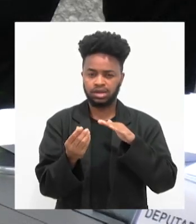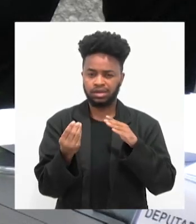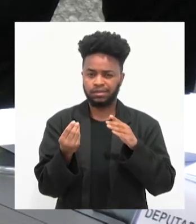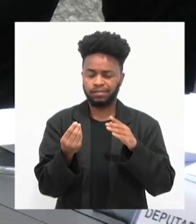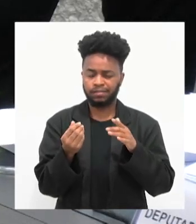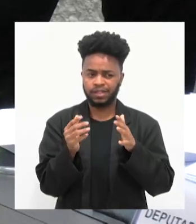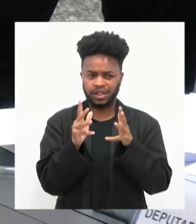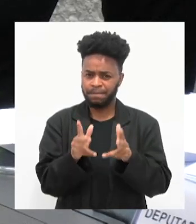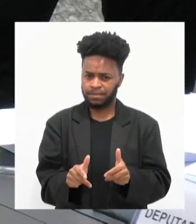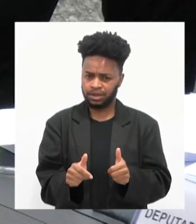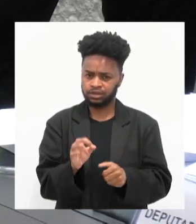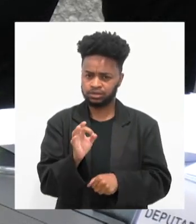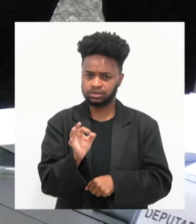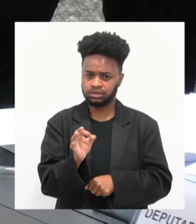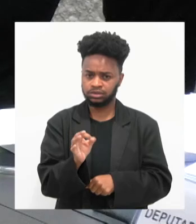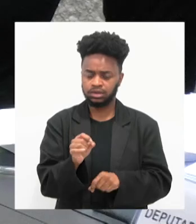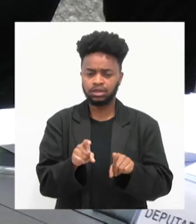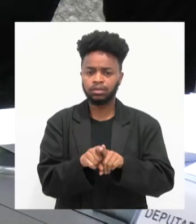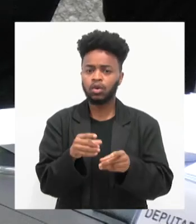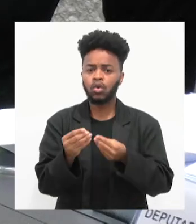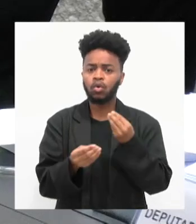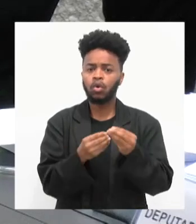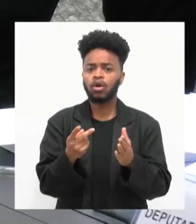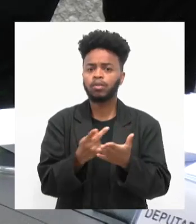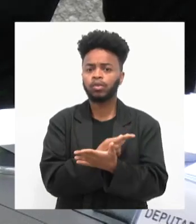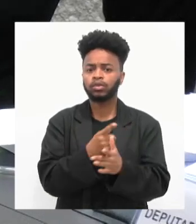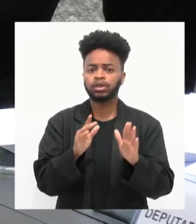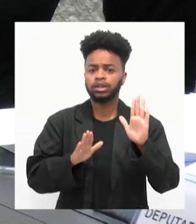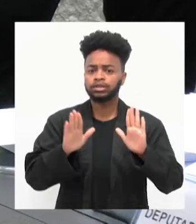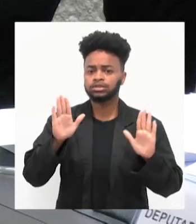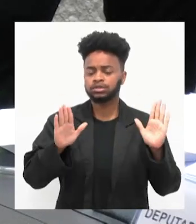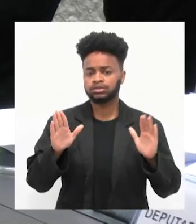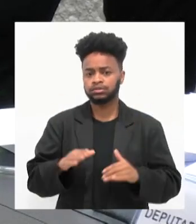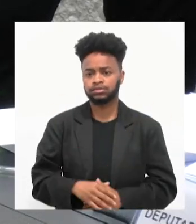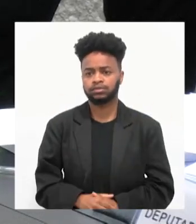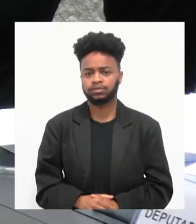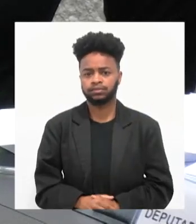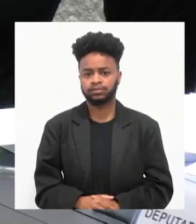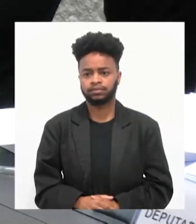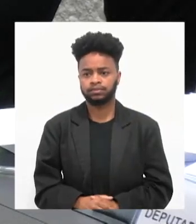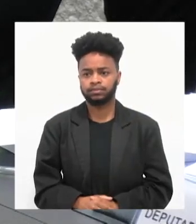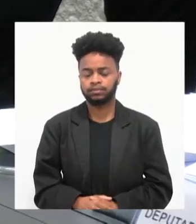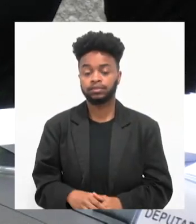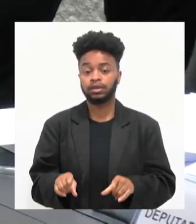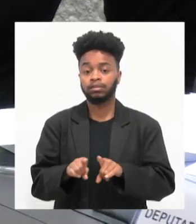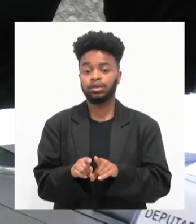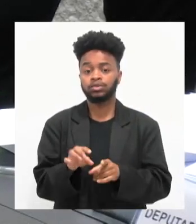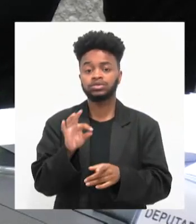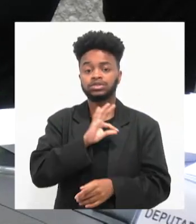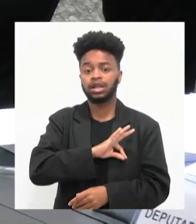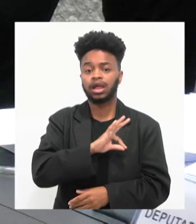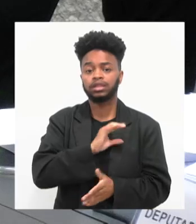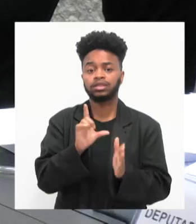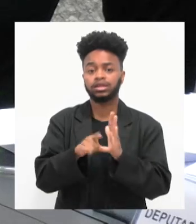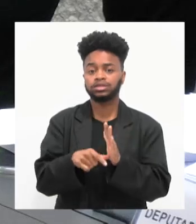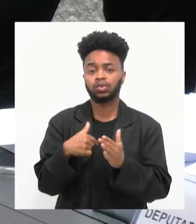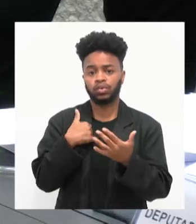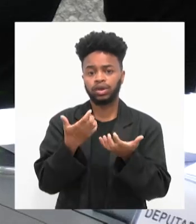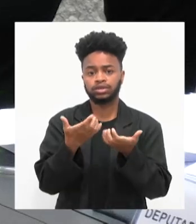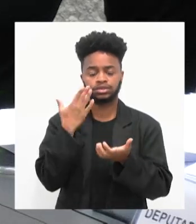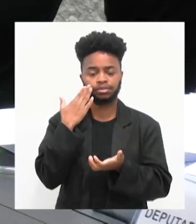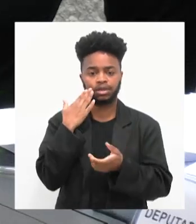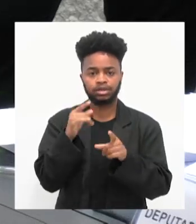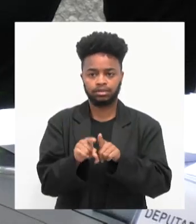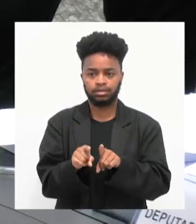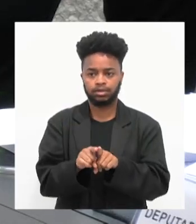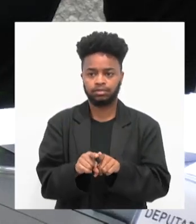as empresas de limpeza, e como se deu também essa licitação. E o salário do pessoal atrasado. Gostaria que colocasse isso.